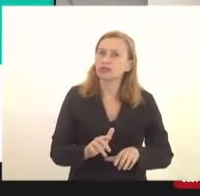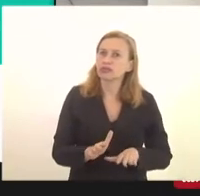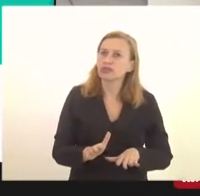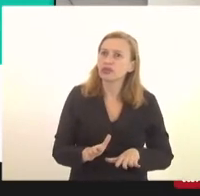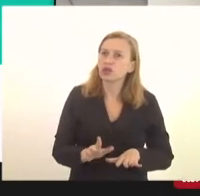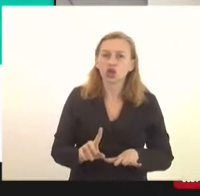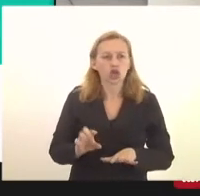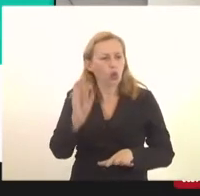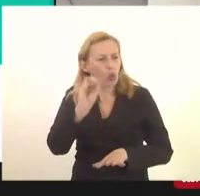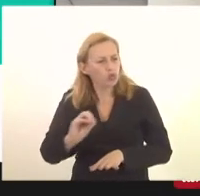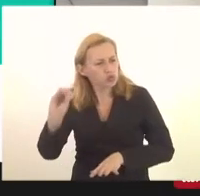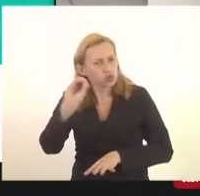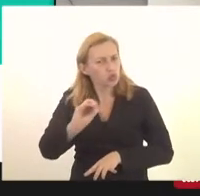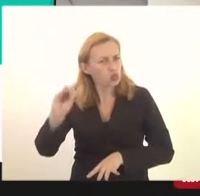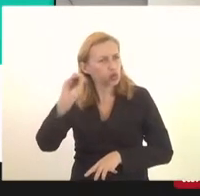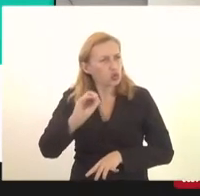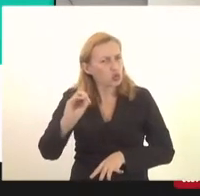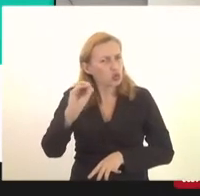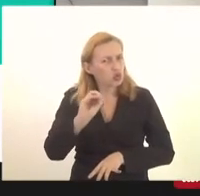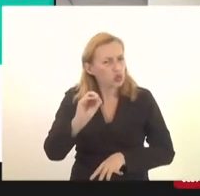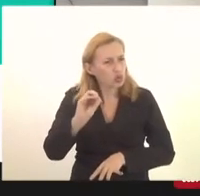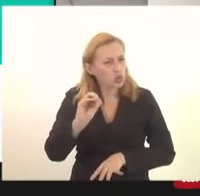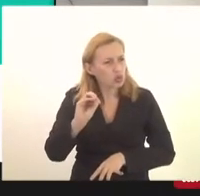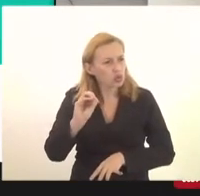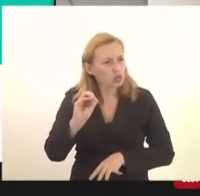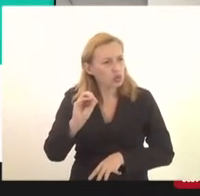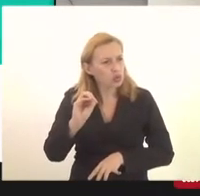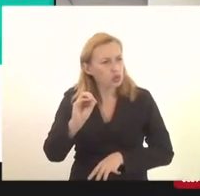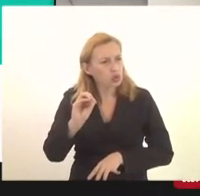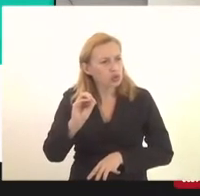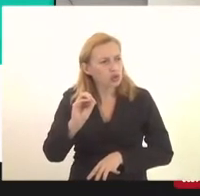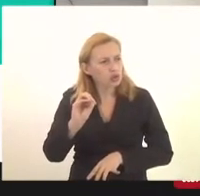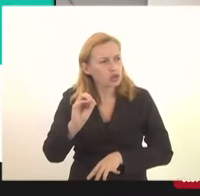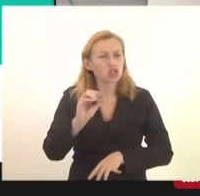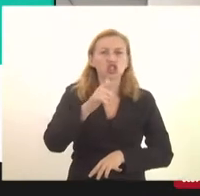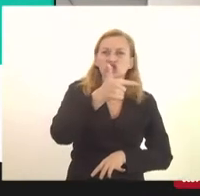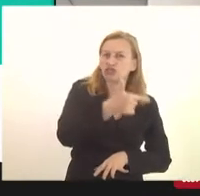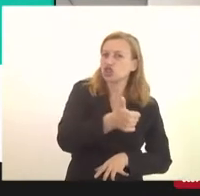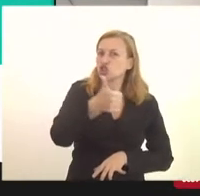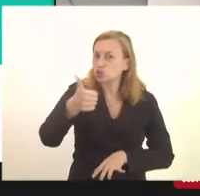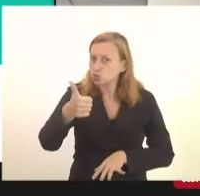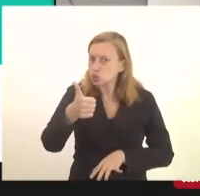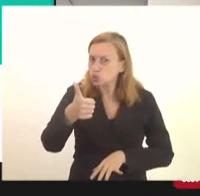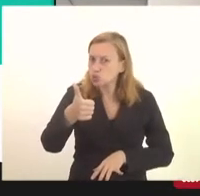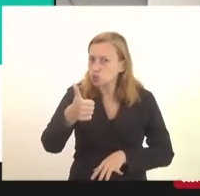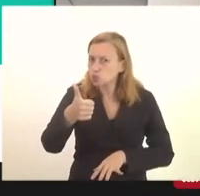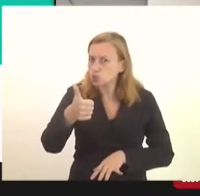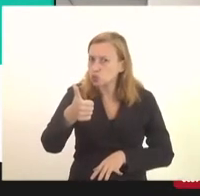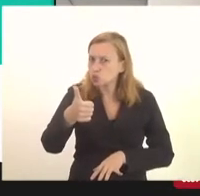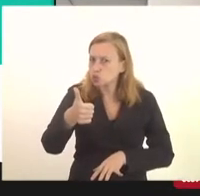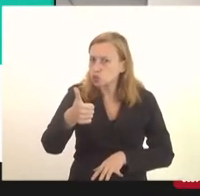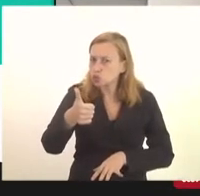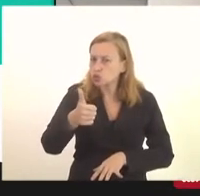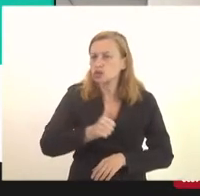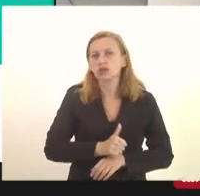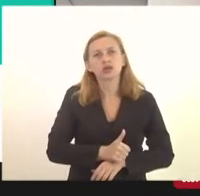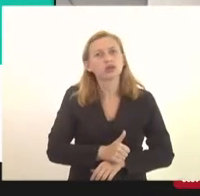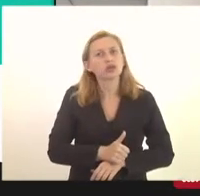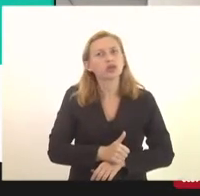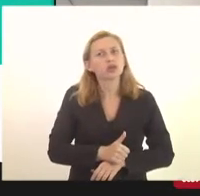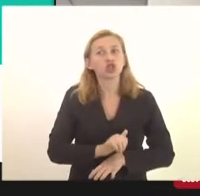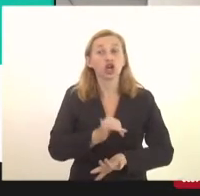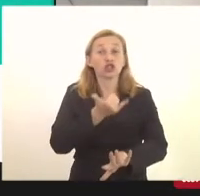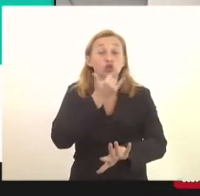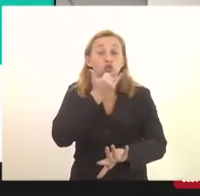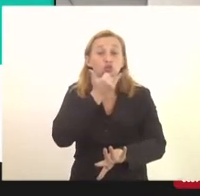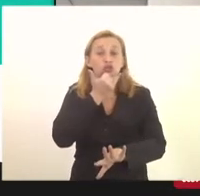Em outubro de 21, Não,